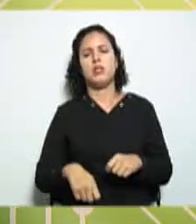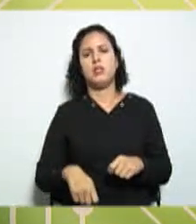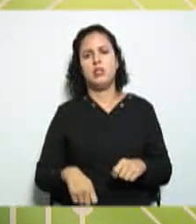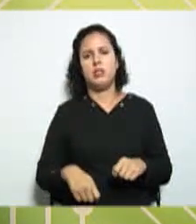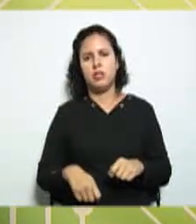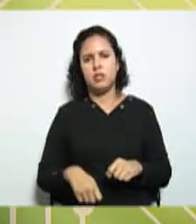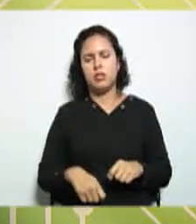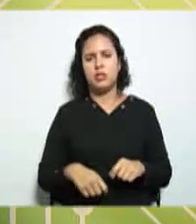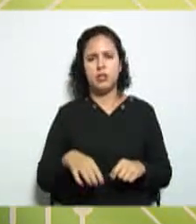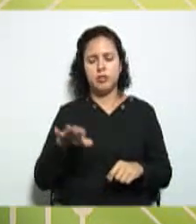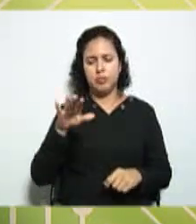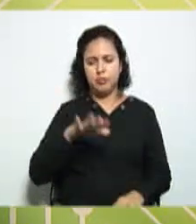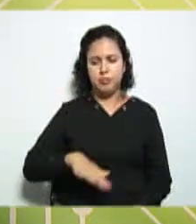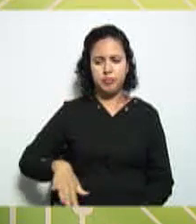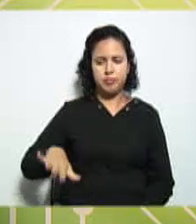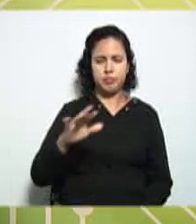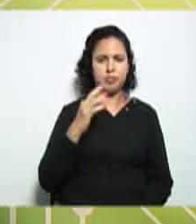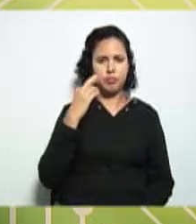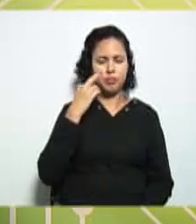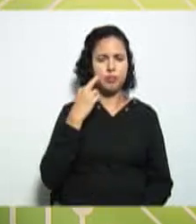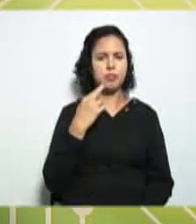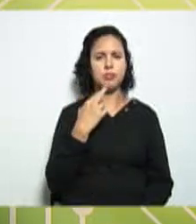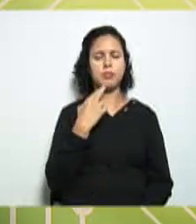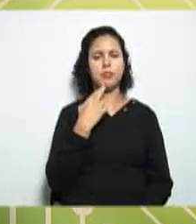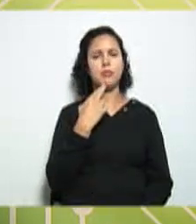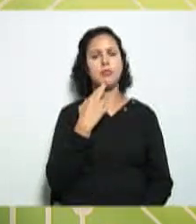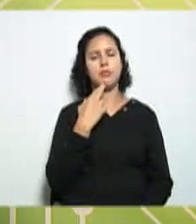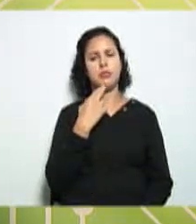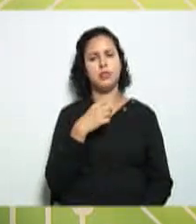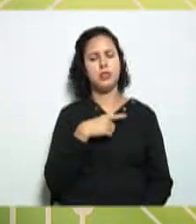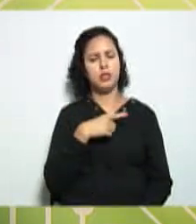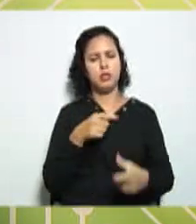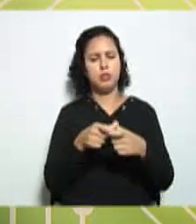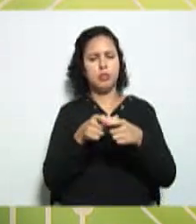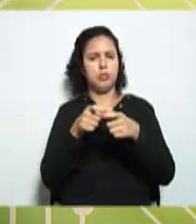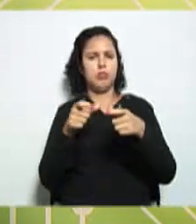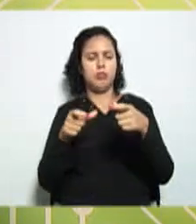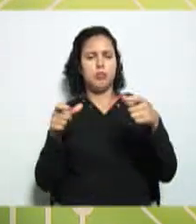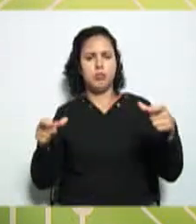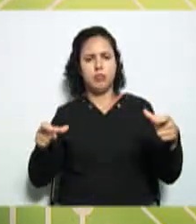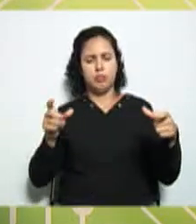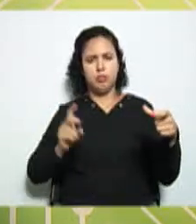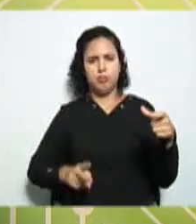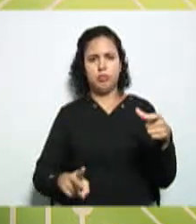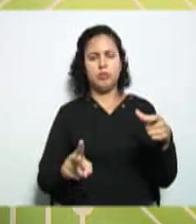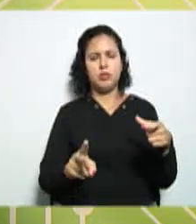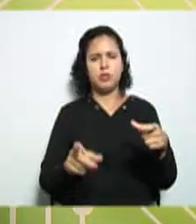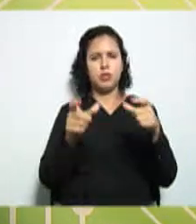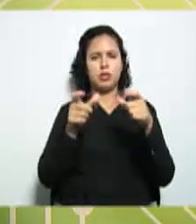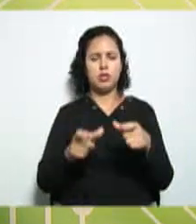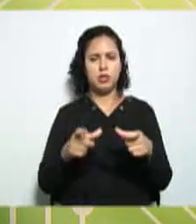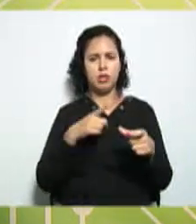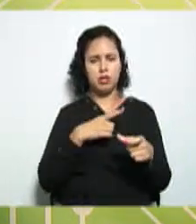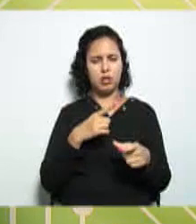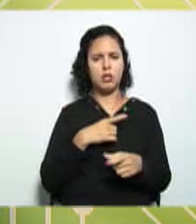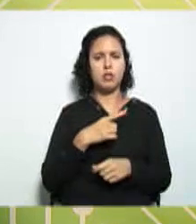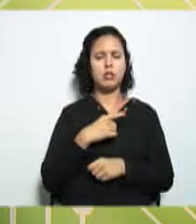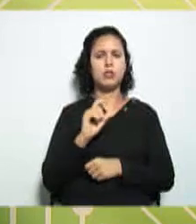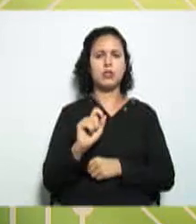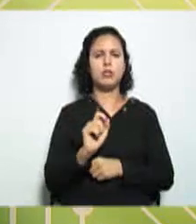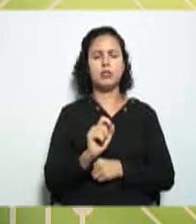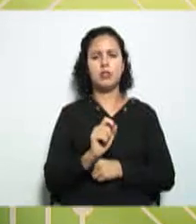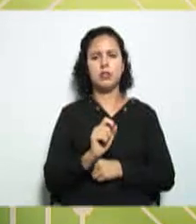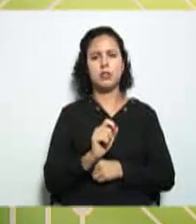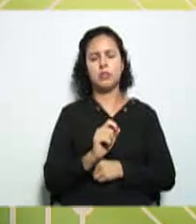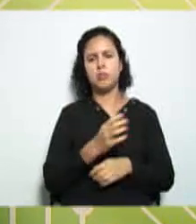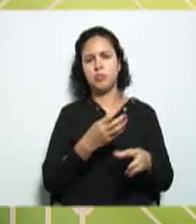para a nossa região, onde nós estamos em constante crescimento e onde é uma região que tem sido,